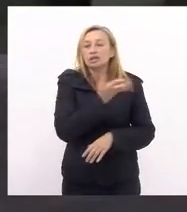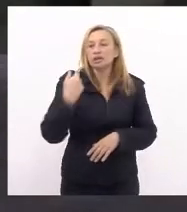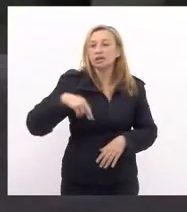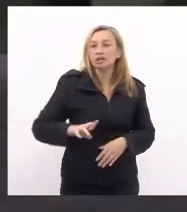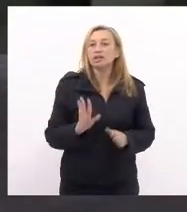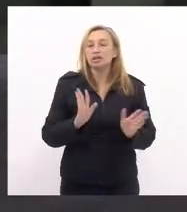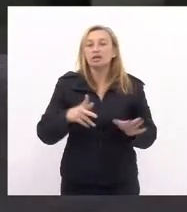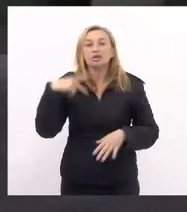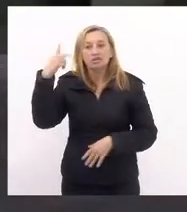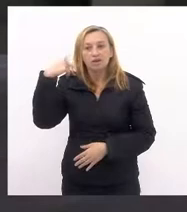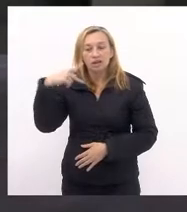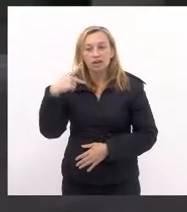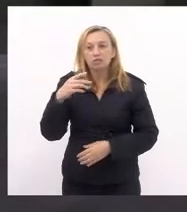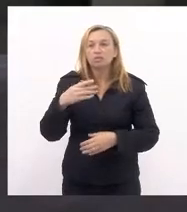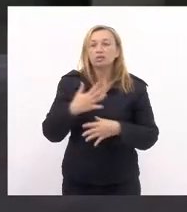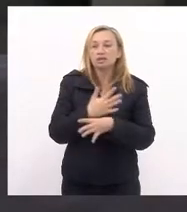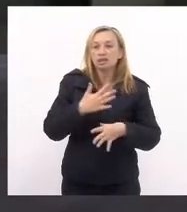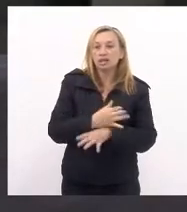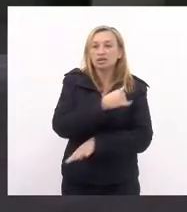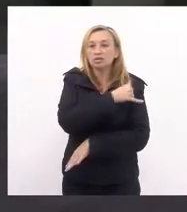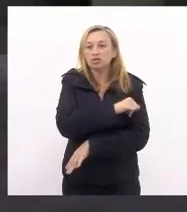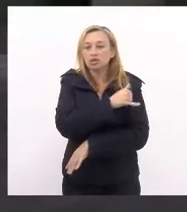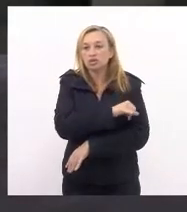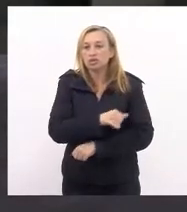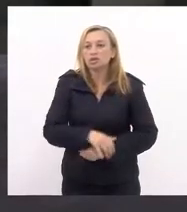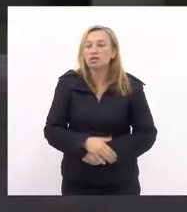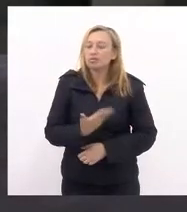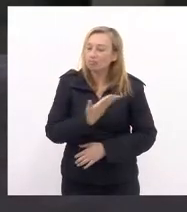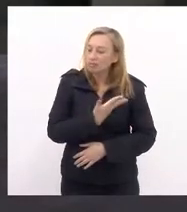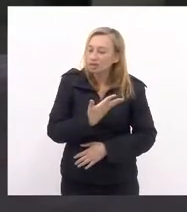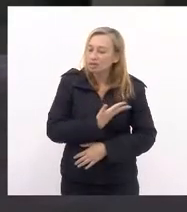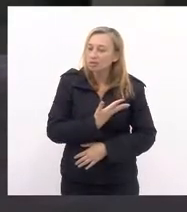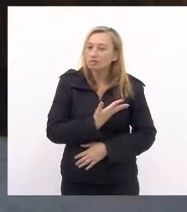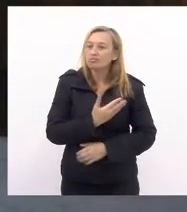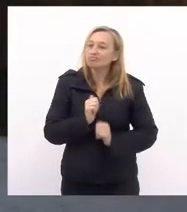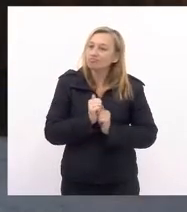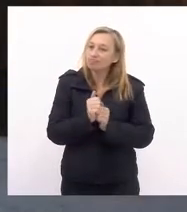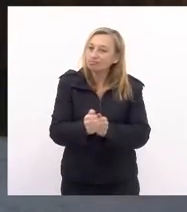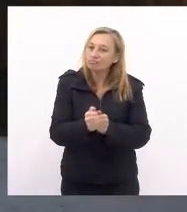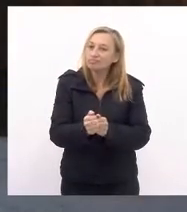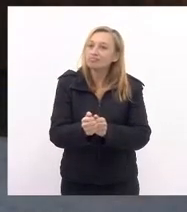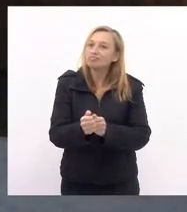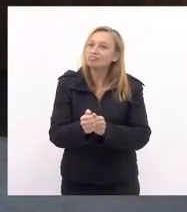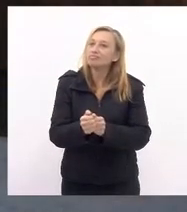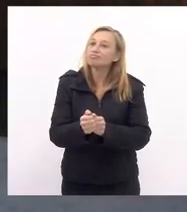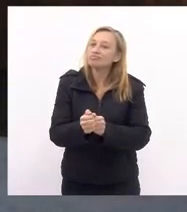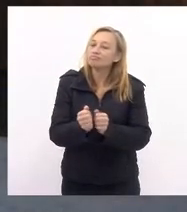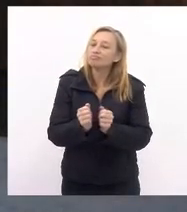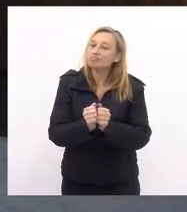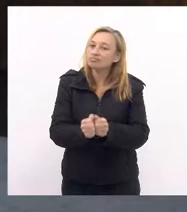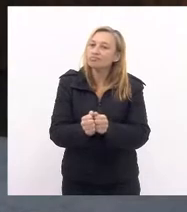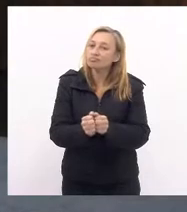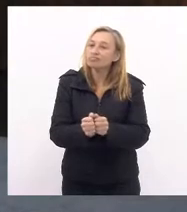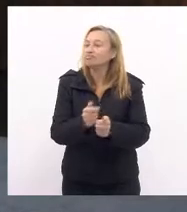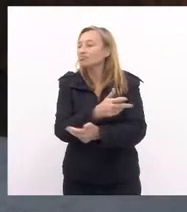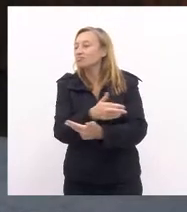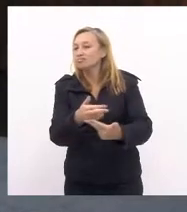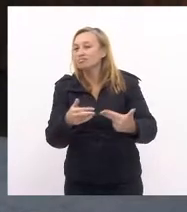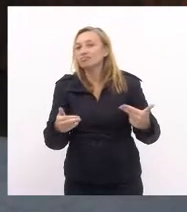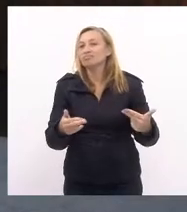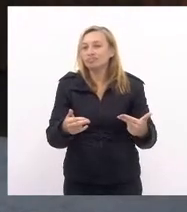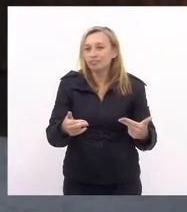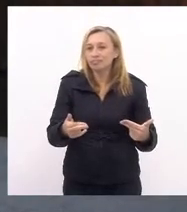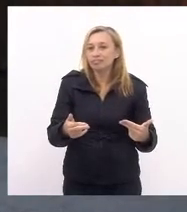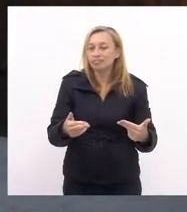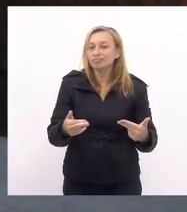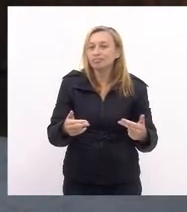vereador da cidade do Rio de Janeiro, meu colega. A gente tem encaminhado aí juntos em muita coisa